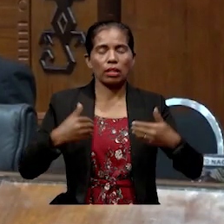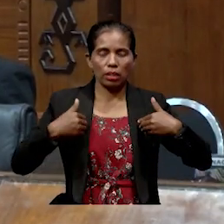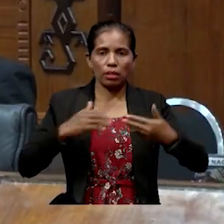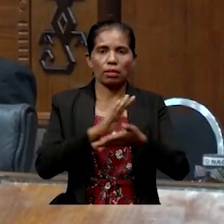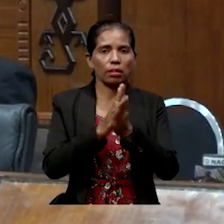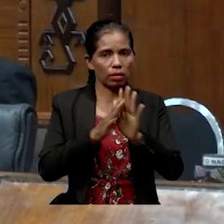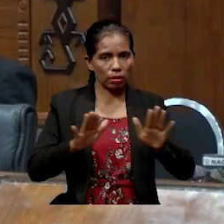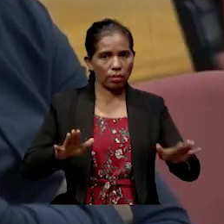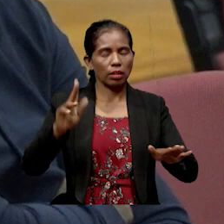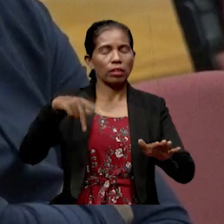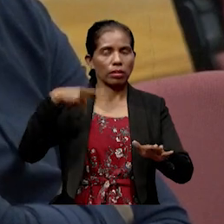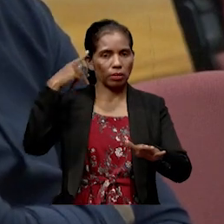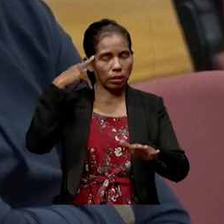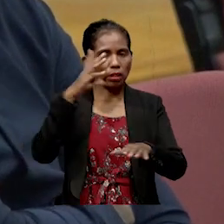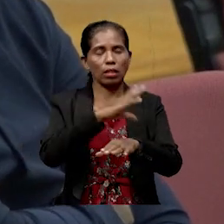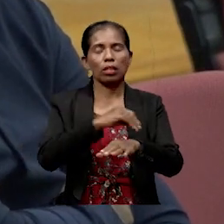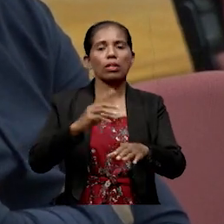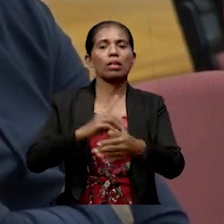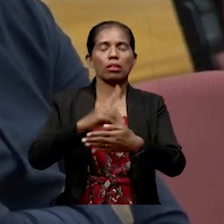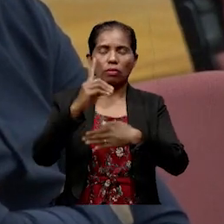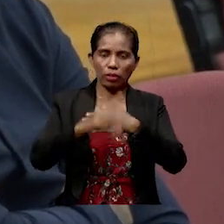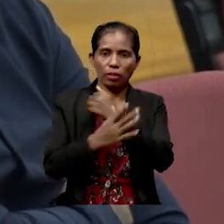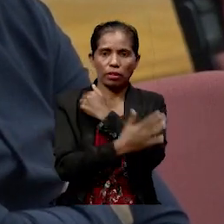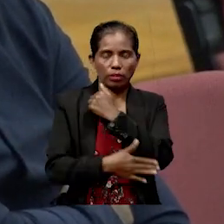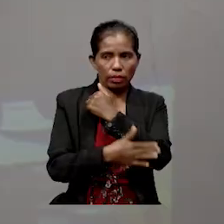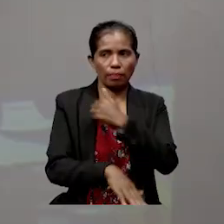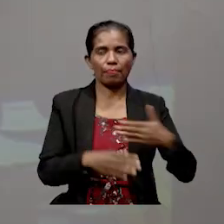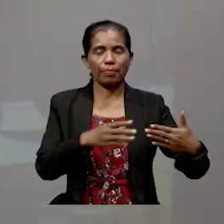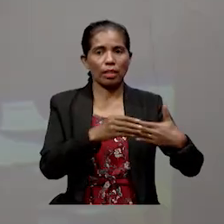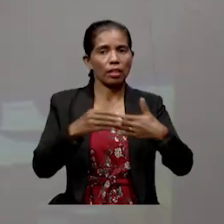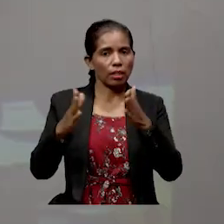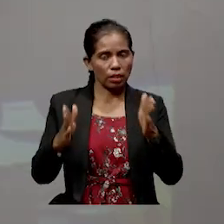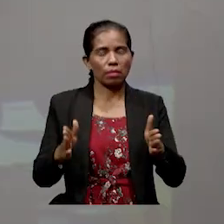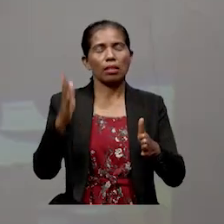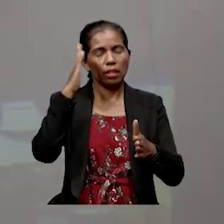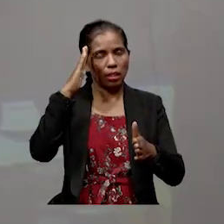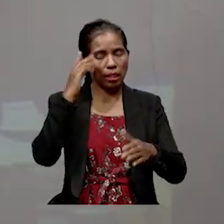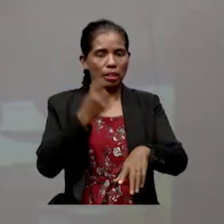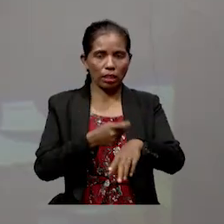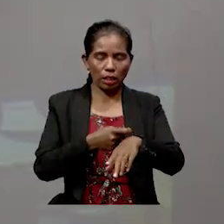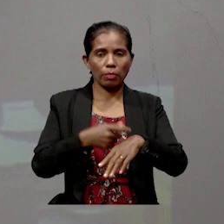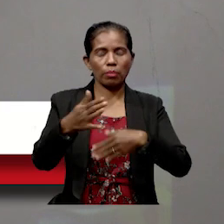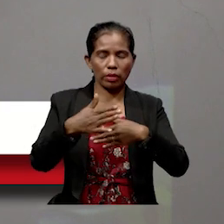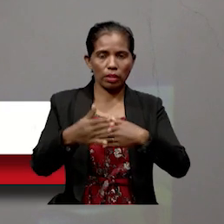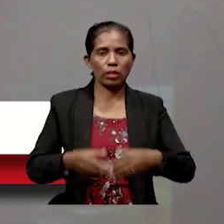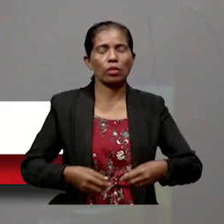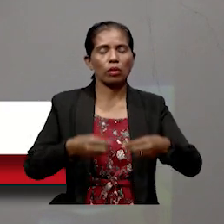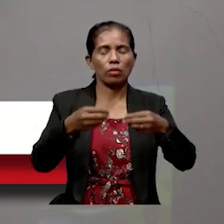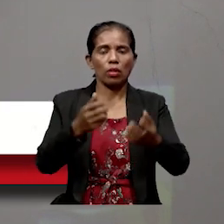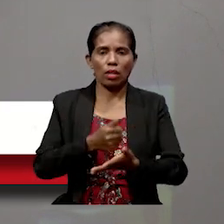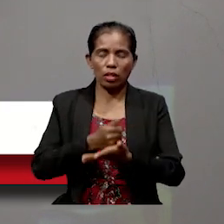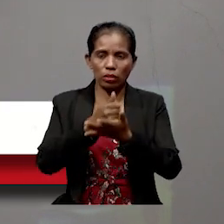política no desenvolve nação ne. Líder Sira Mosatene, katak tempo tona, atu fon razeróis o mar